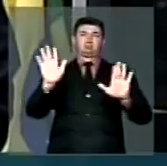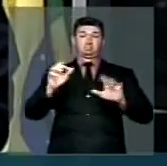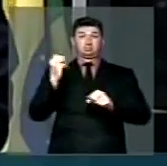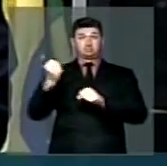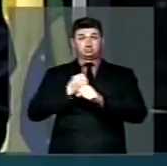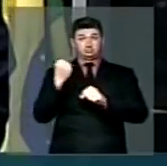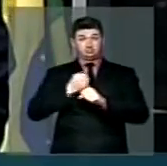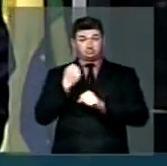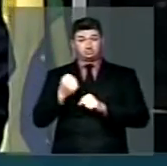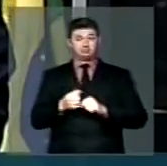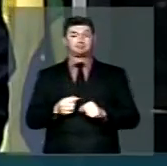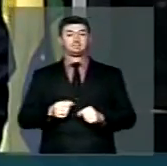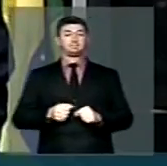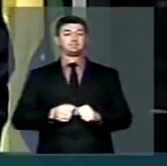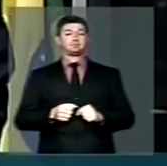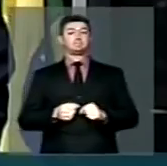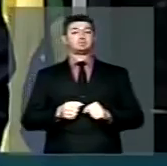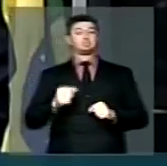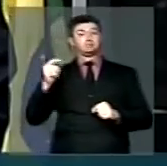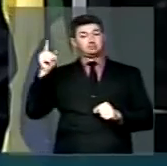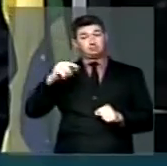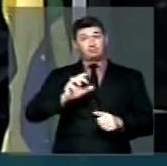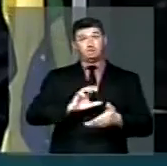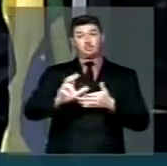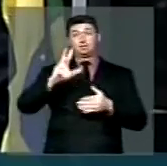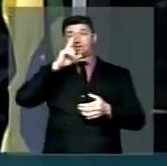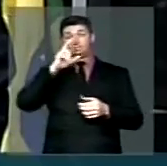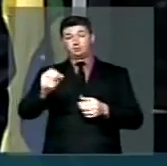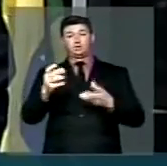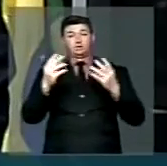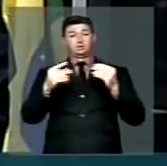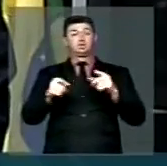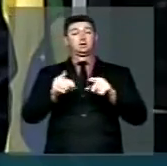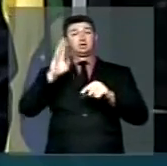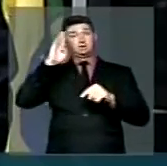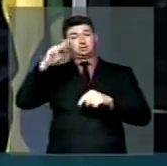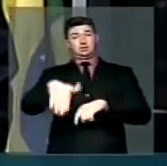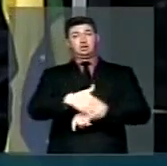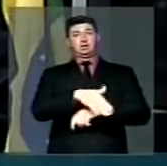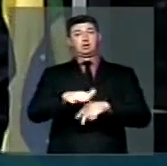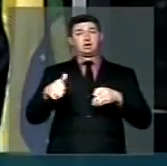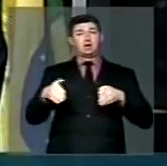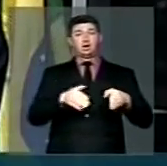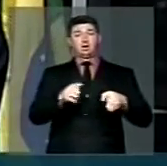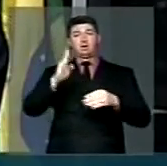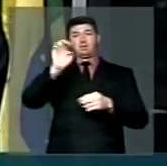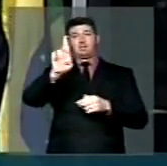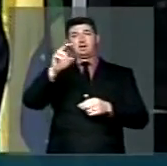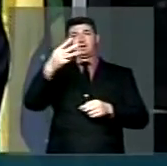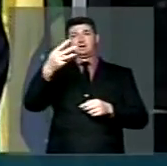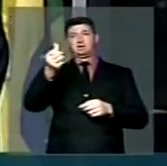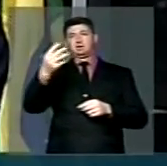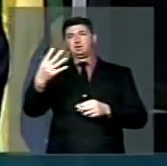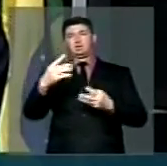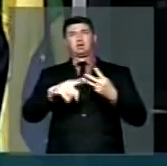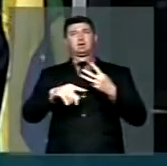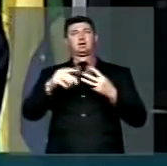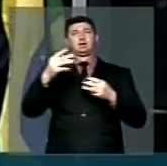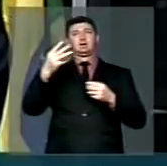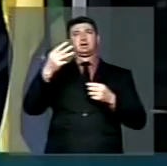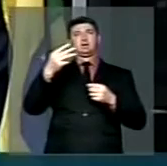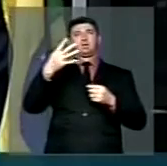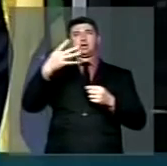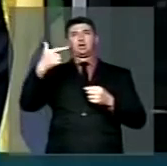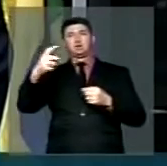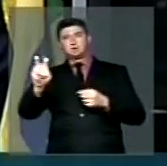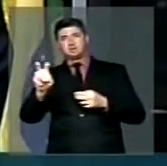obras são de grande investimento, sobretudo nas rodovias BR-364,